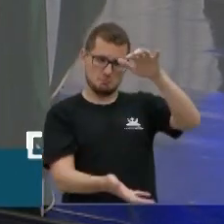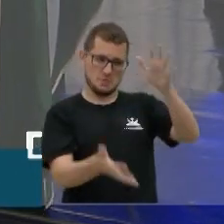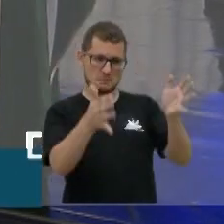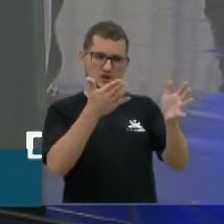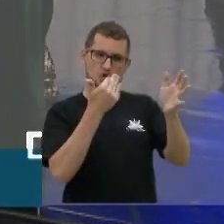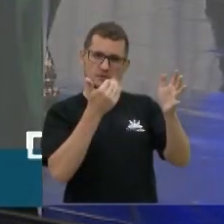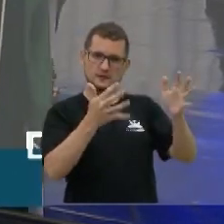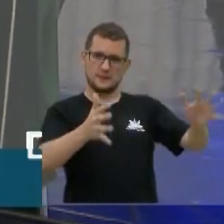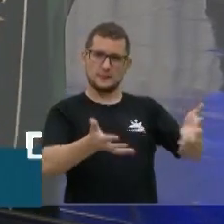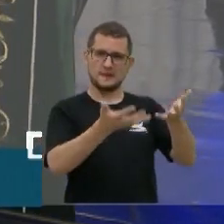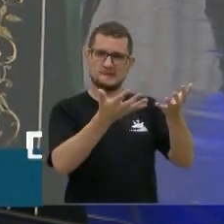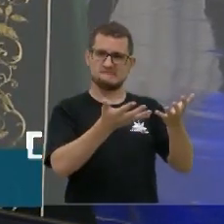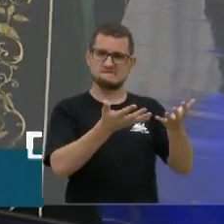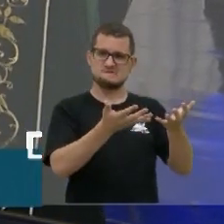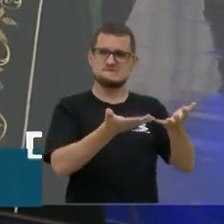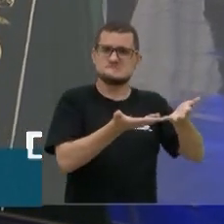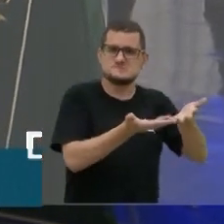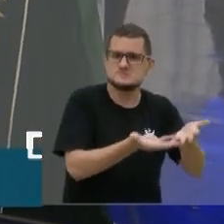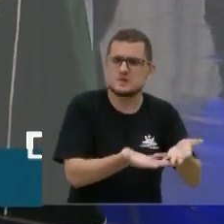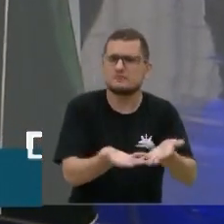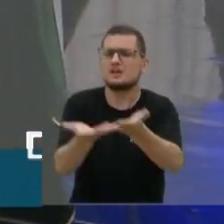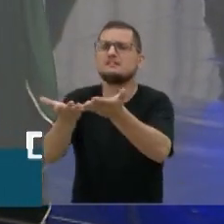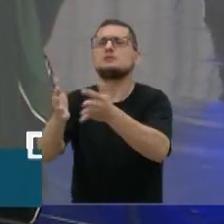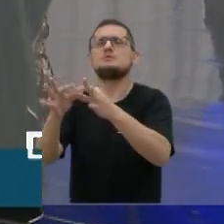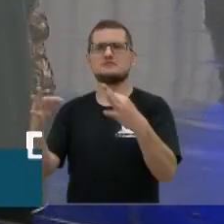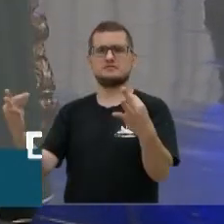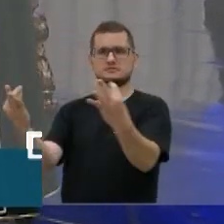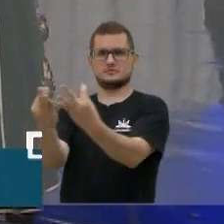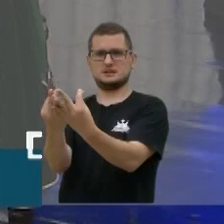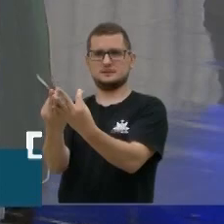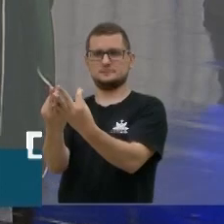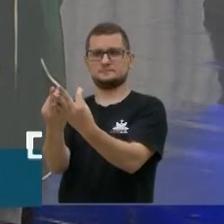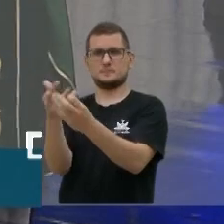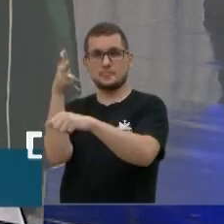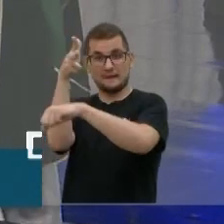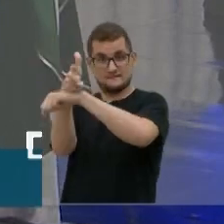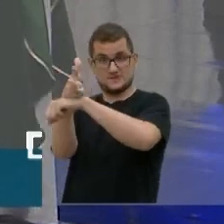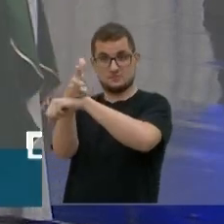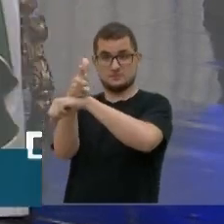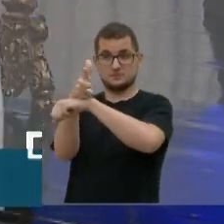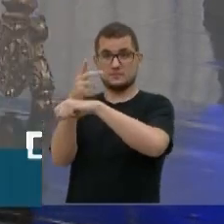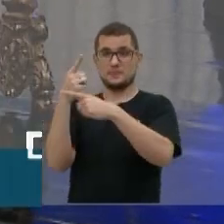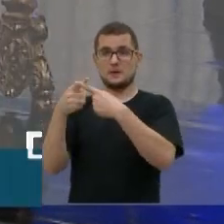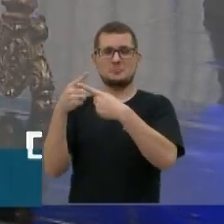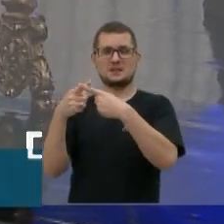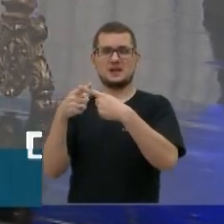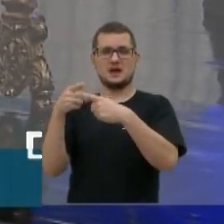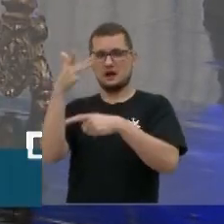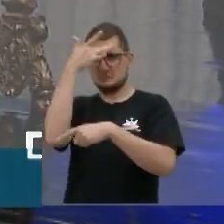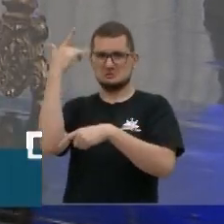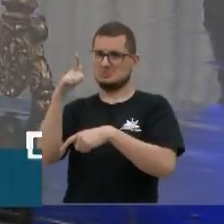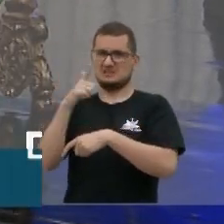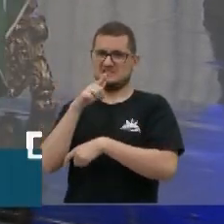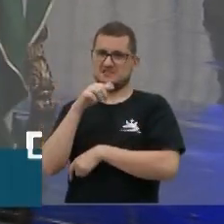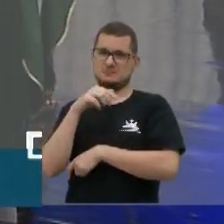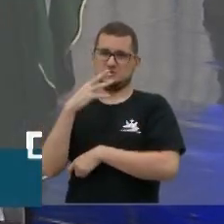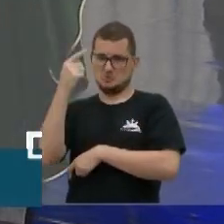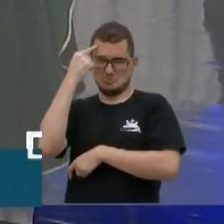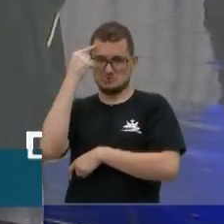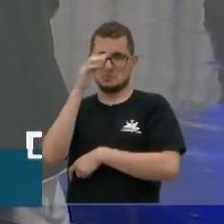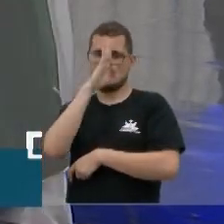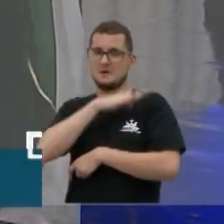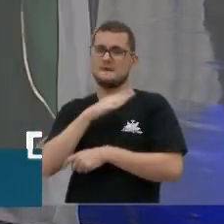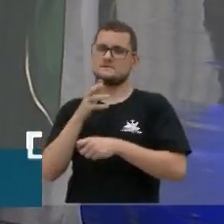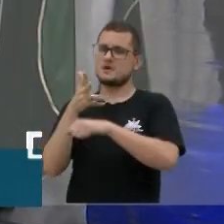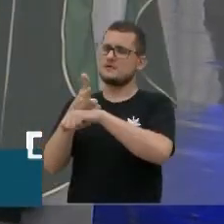das nossas e foi levar para uma família e filmou, porque a pessoa não teve maldade. Chegou